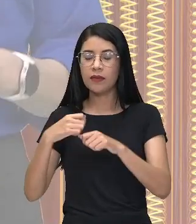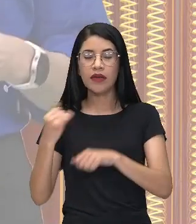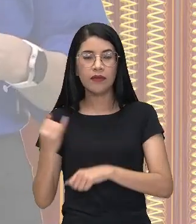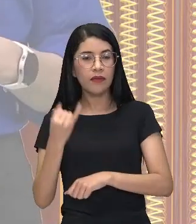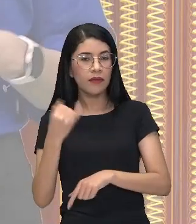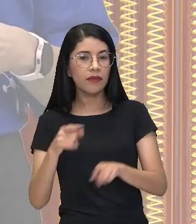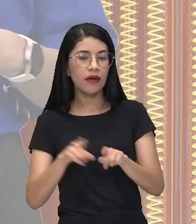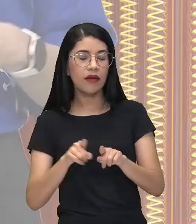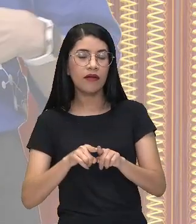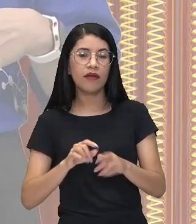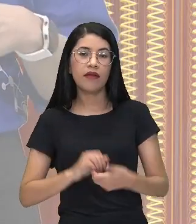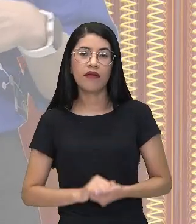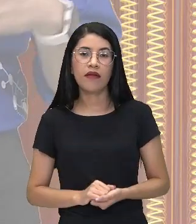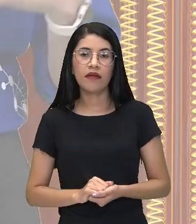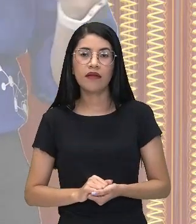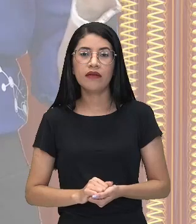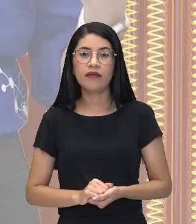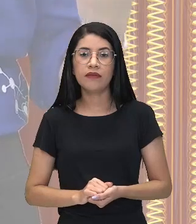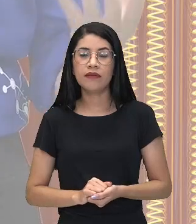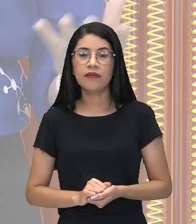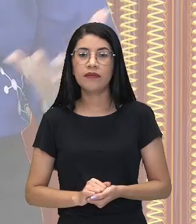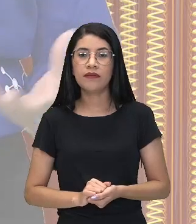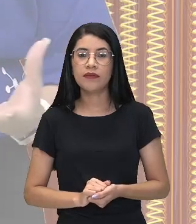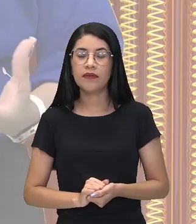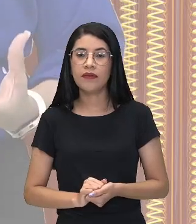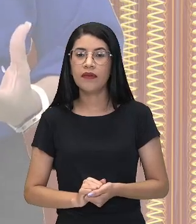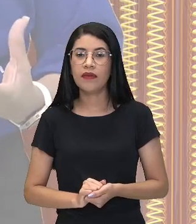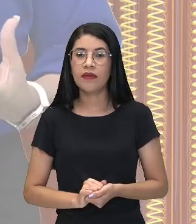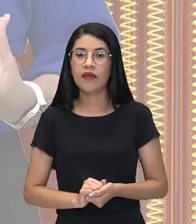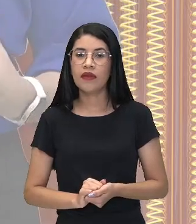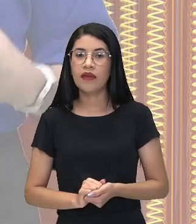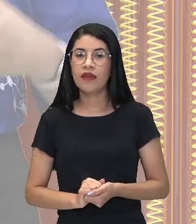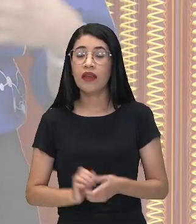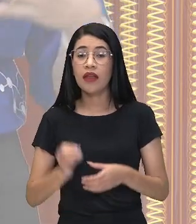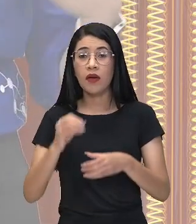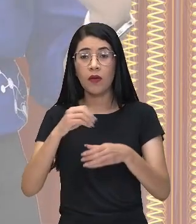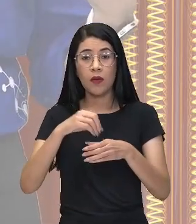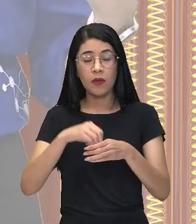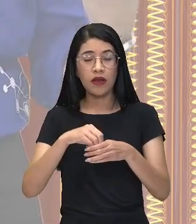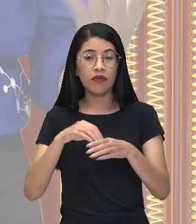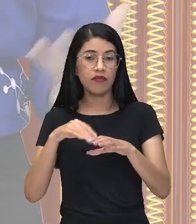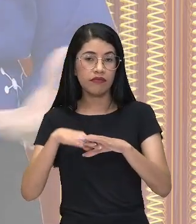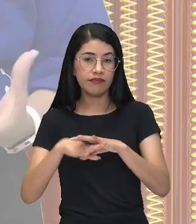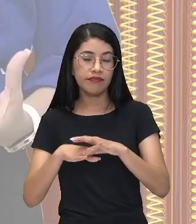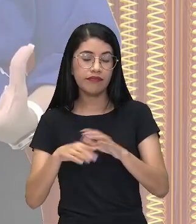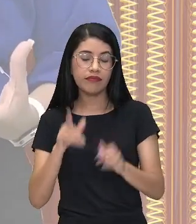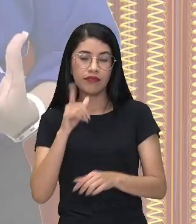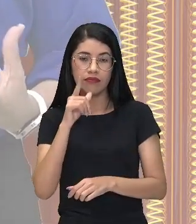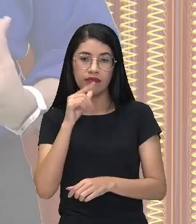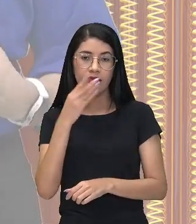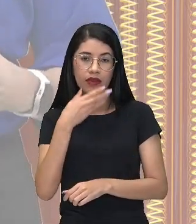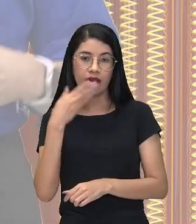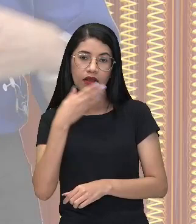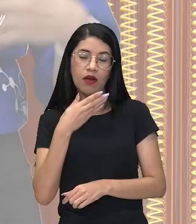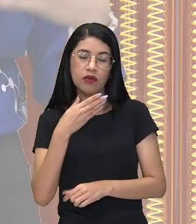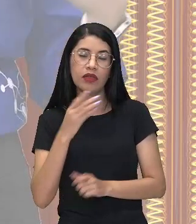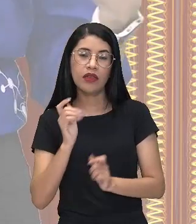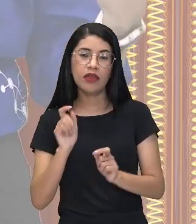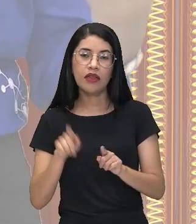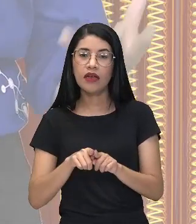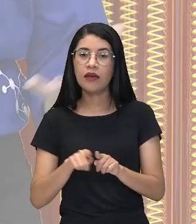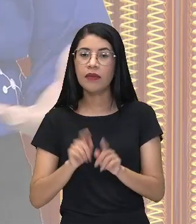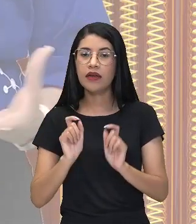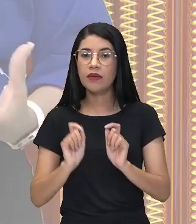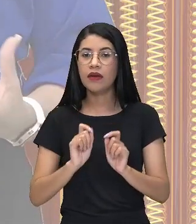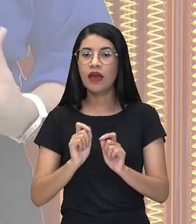deixar de exaltar, né, que dentro dessa reserva de água doce nós temos uma boa contribuição aí da